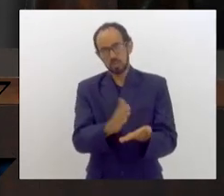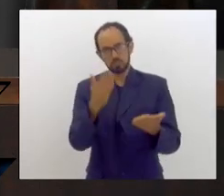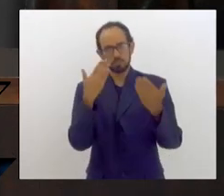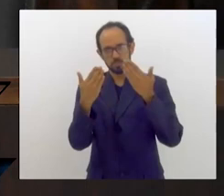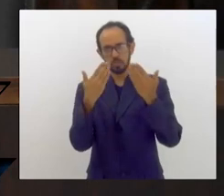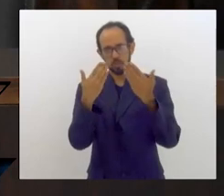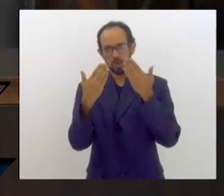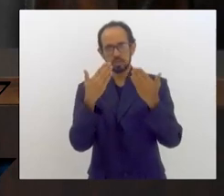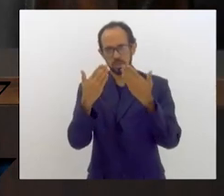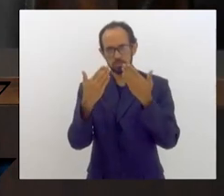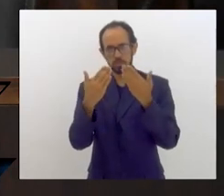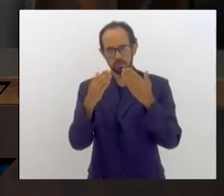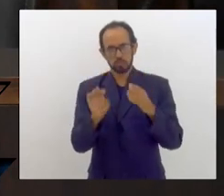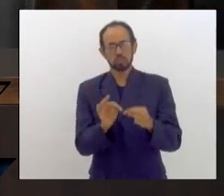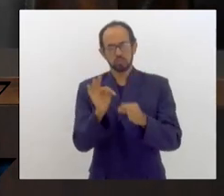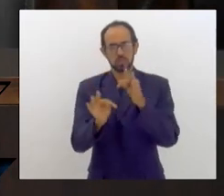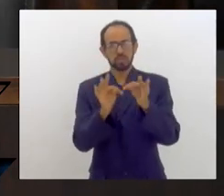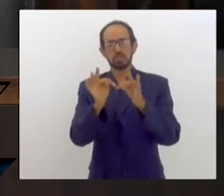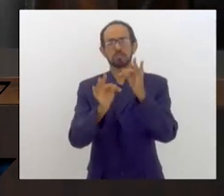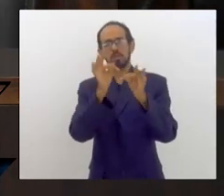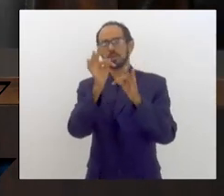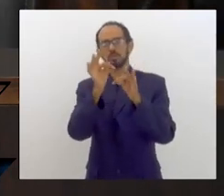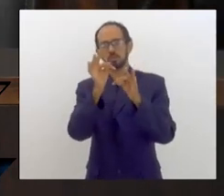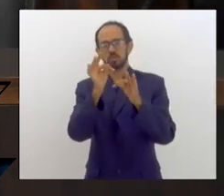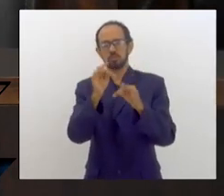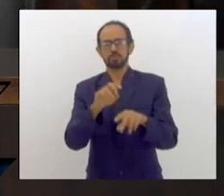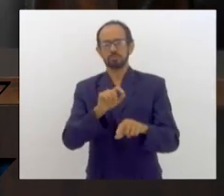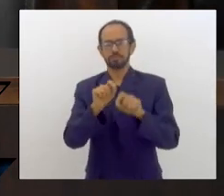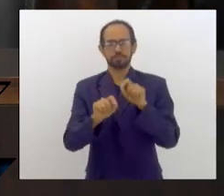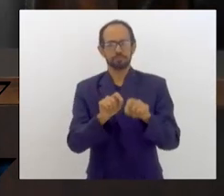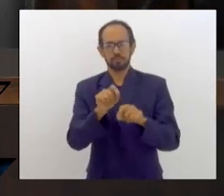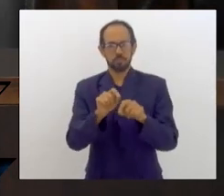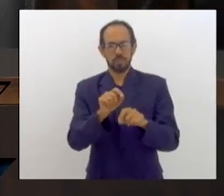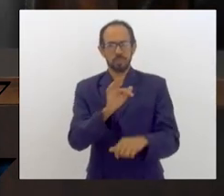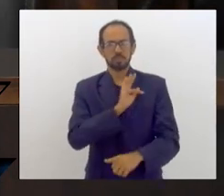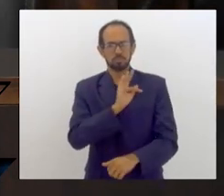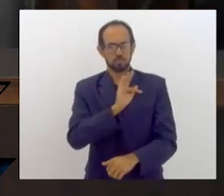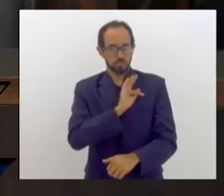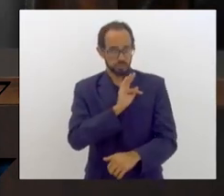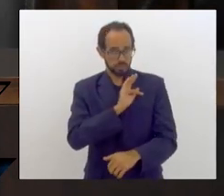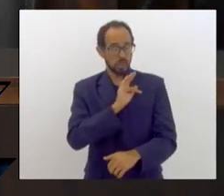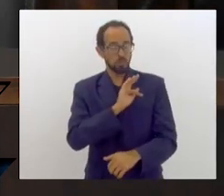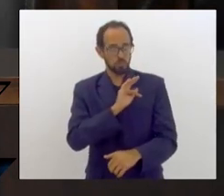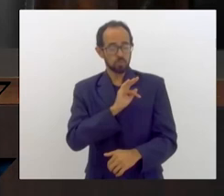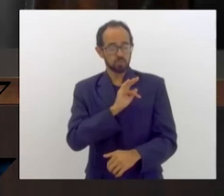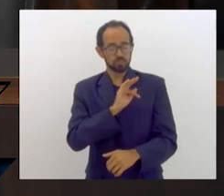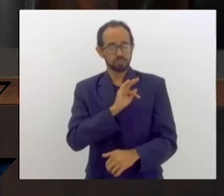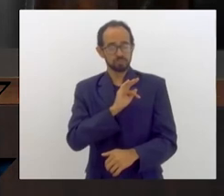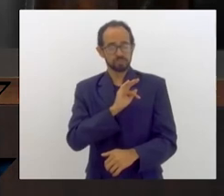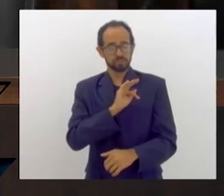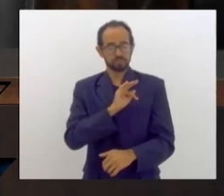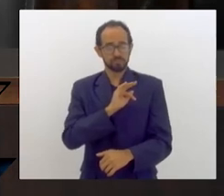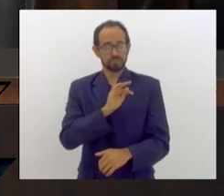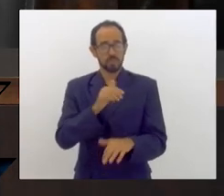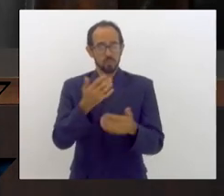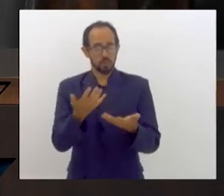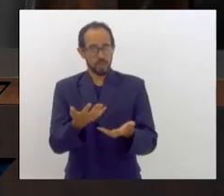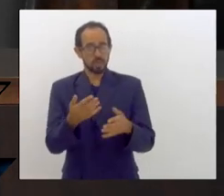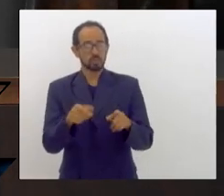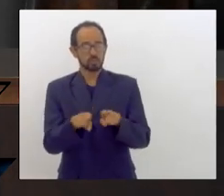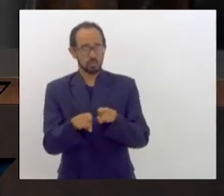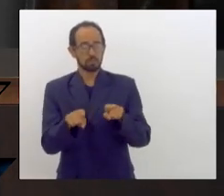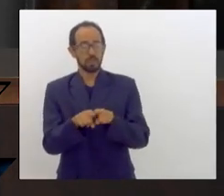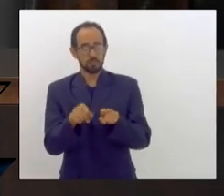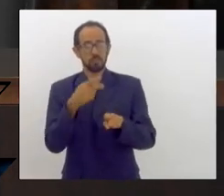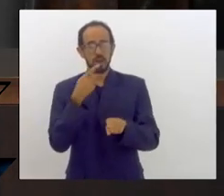psicologicamente no tratamento desse policial, desse combatente. E aí eu quero incluir todos os